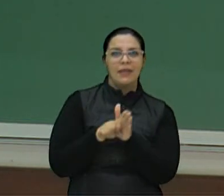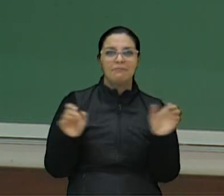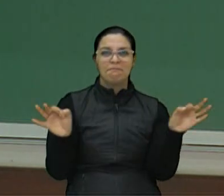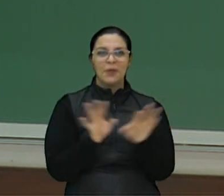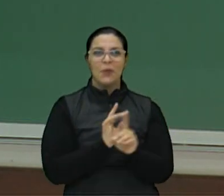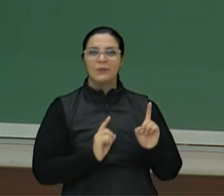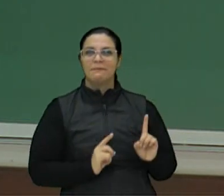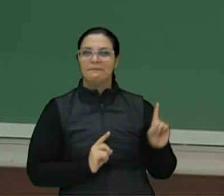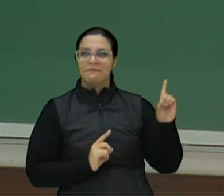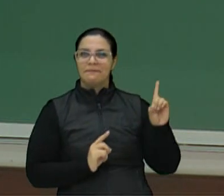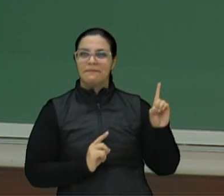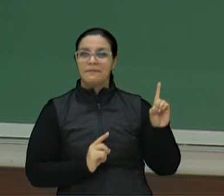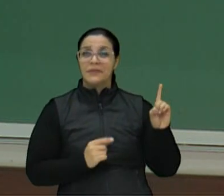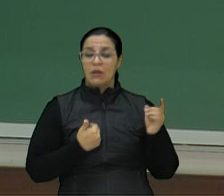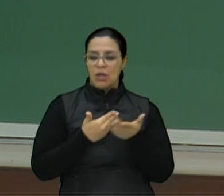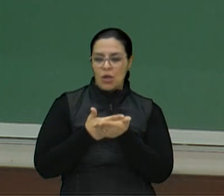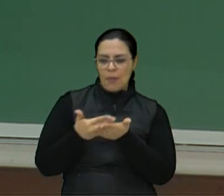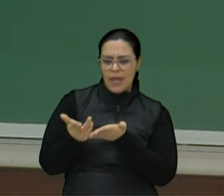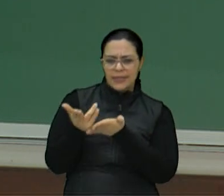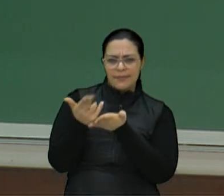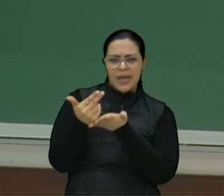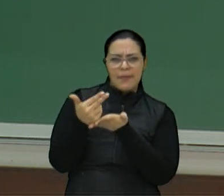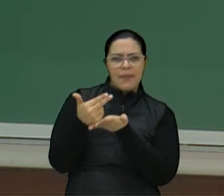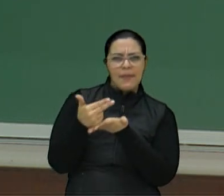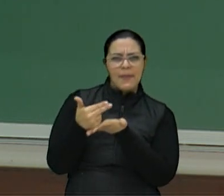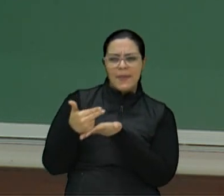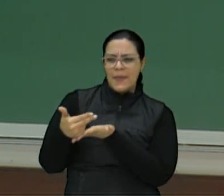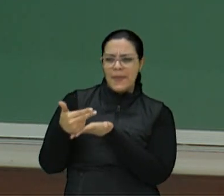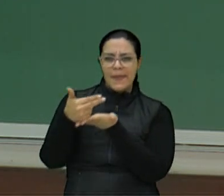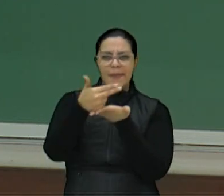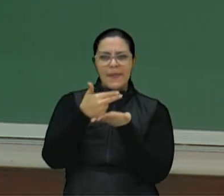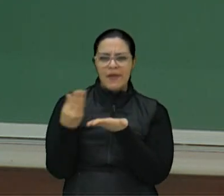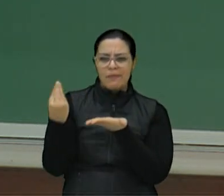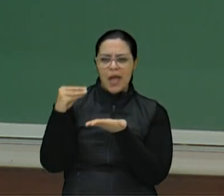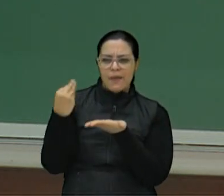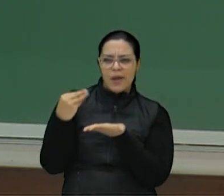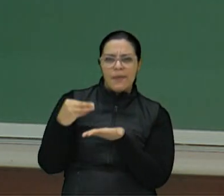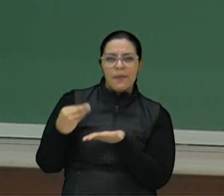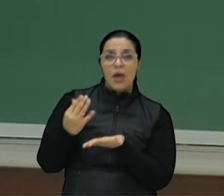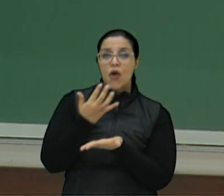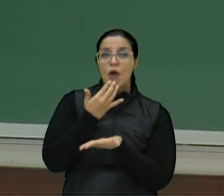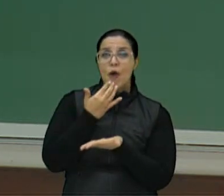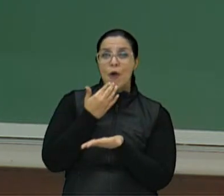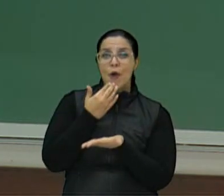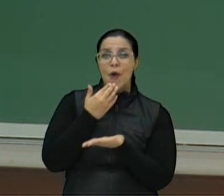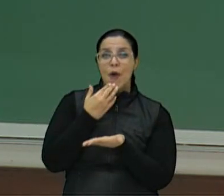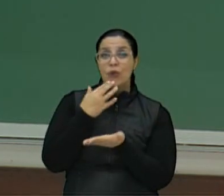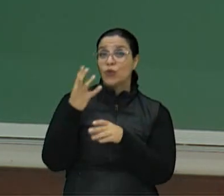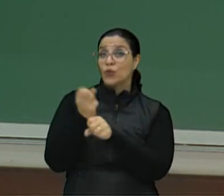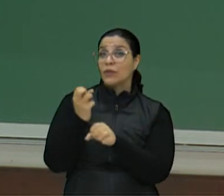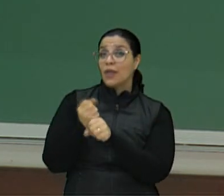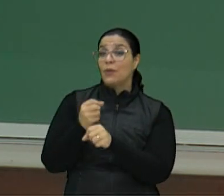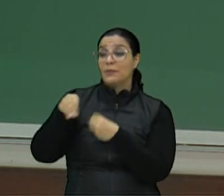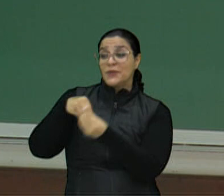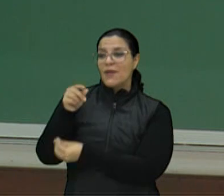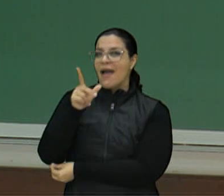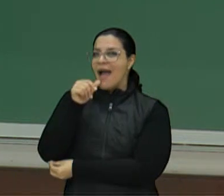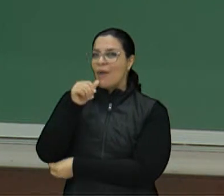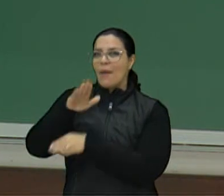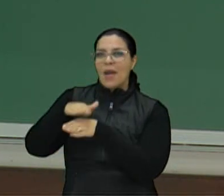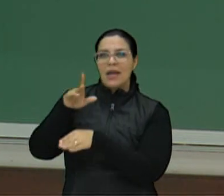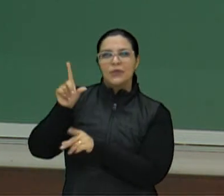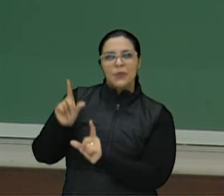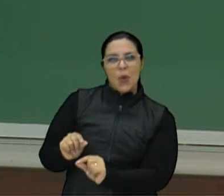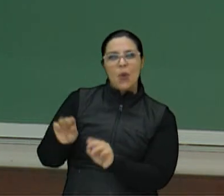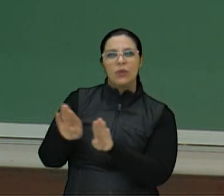faz. Ele parte de um esboço inicial e vai acrescentando os tons com quantidades diferentes de água até